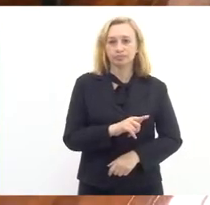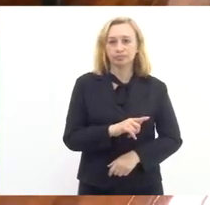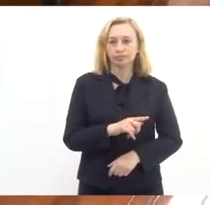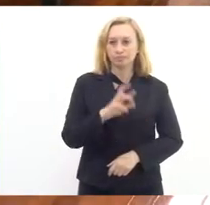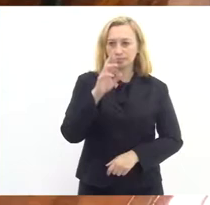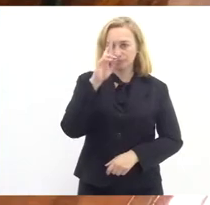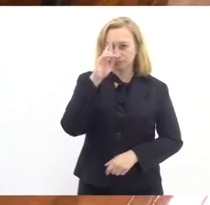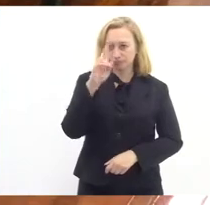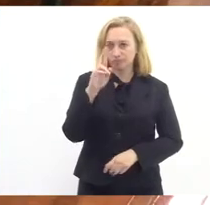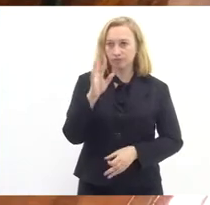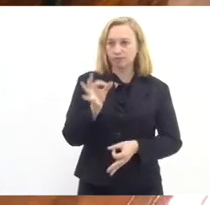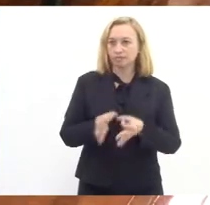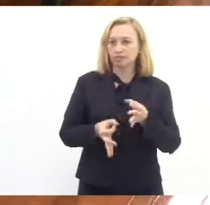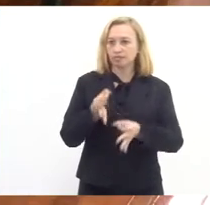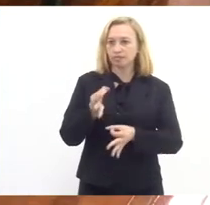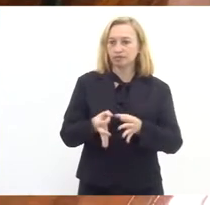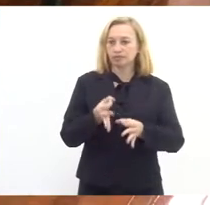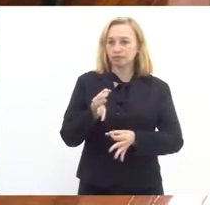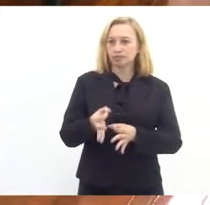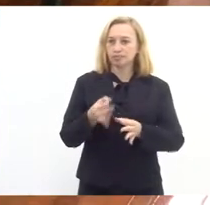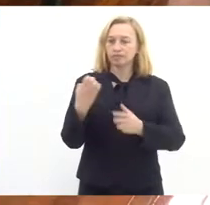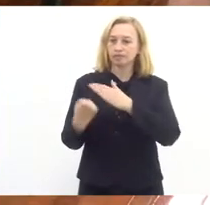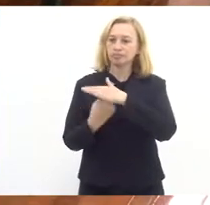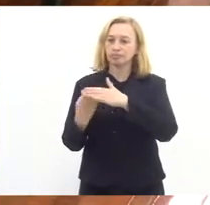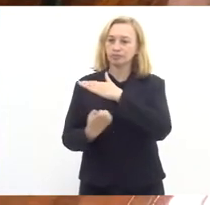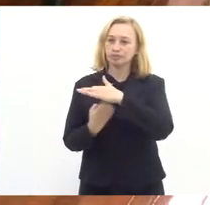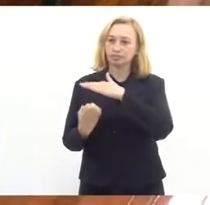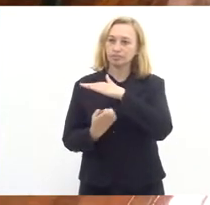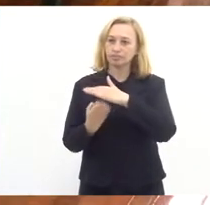jurídico da Supervia, doutor Eduardo Santiago.